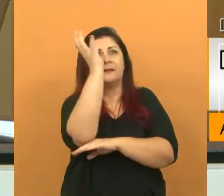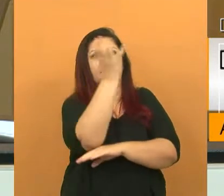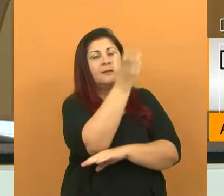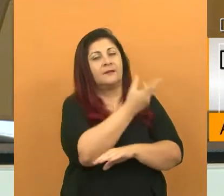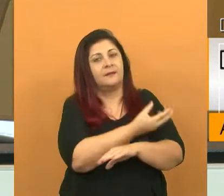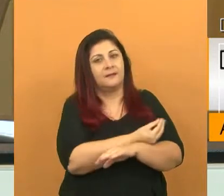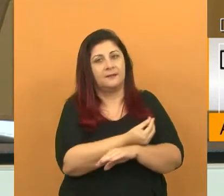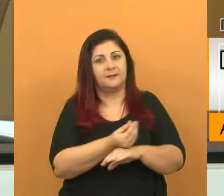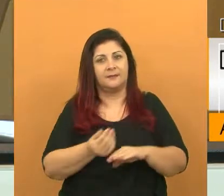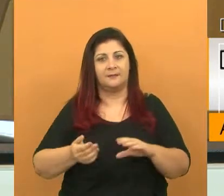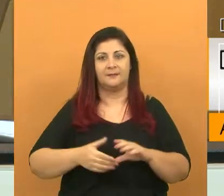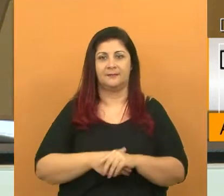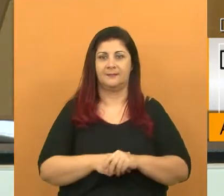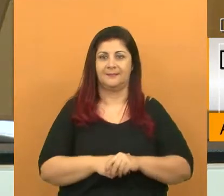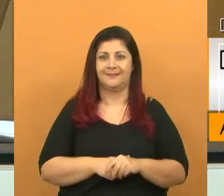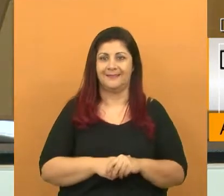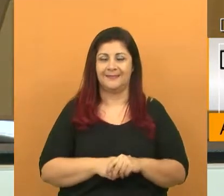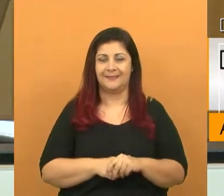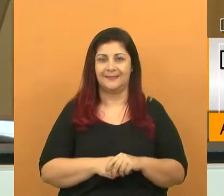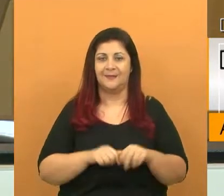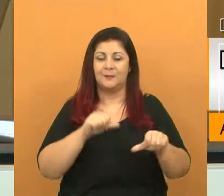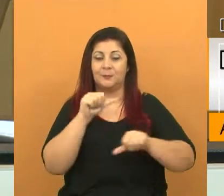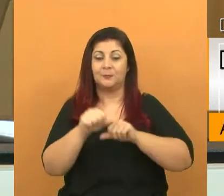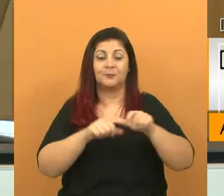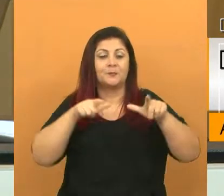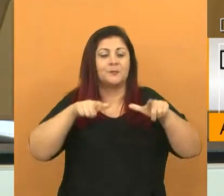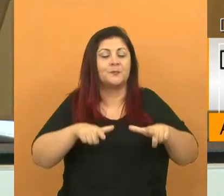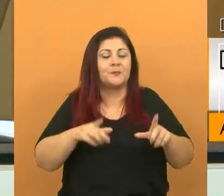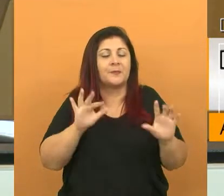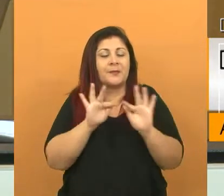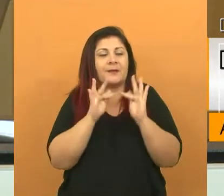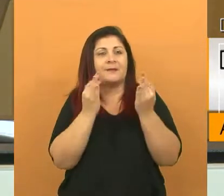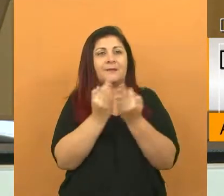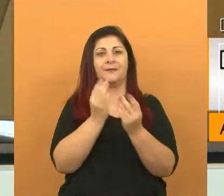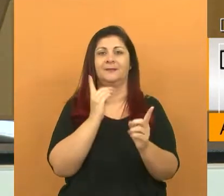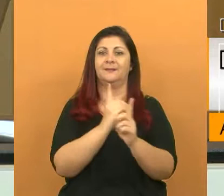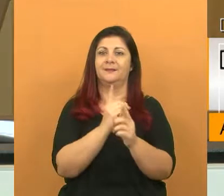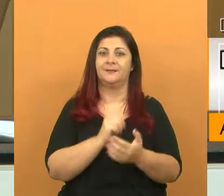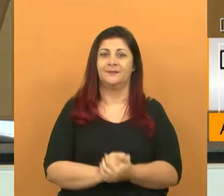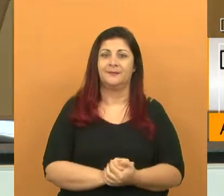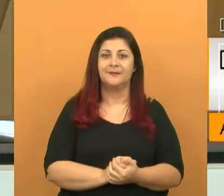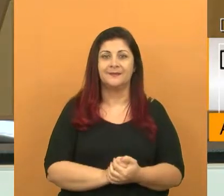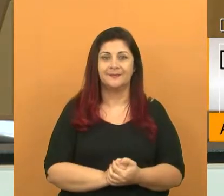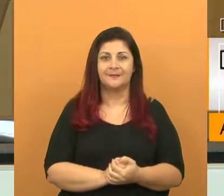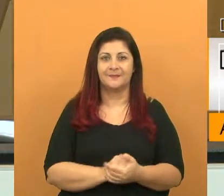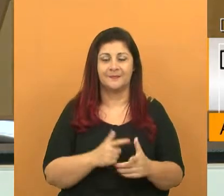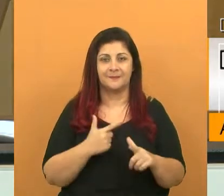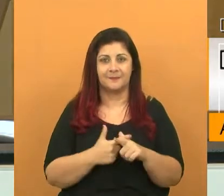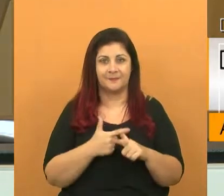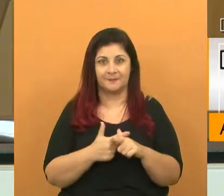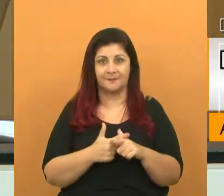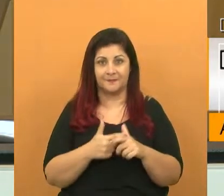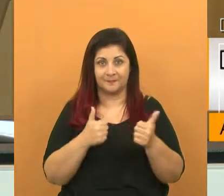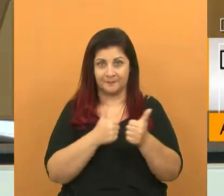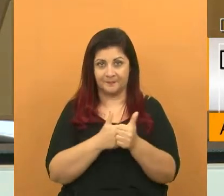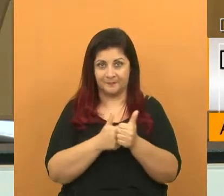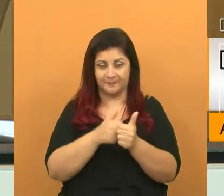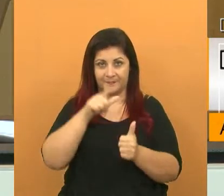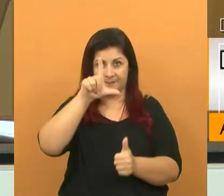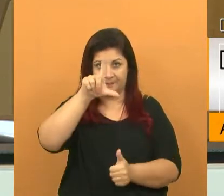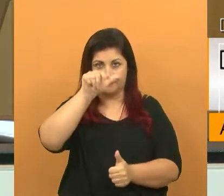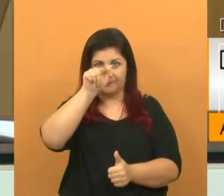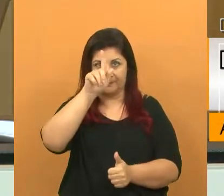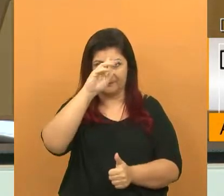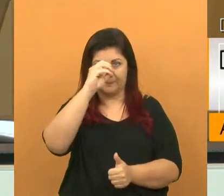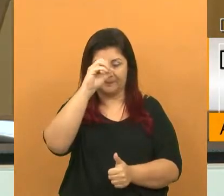esses lugares de ponto de encontro das famílias porque no al ao lado da lagoa do parque do